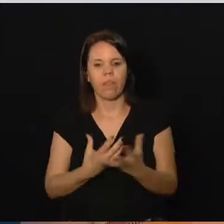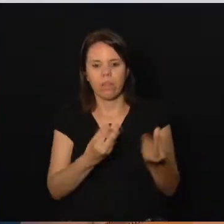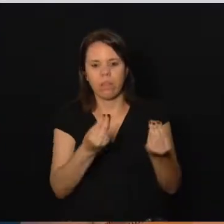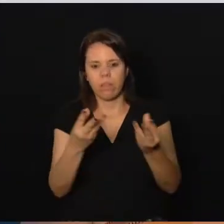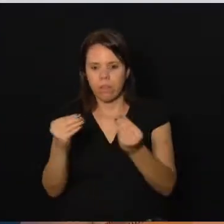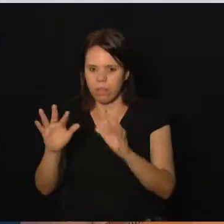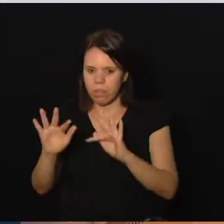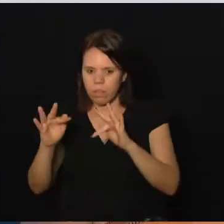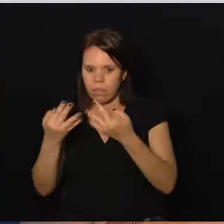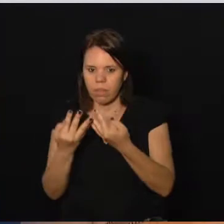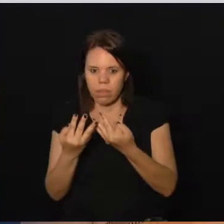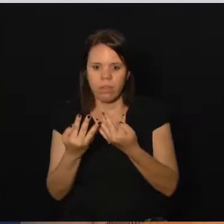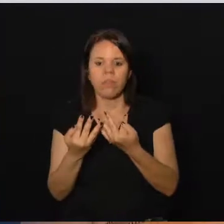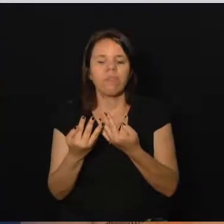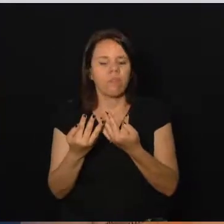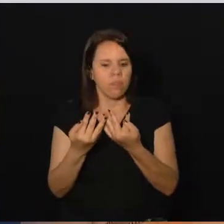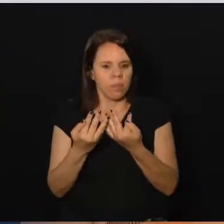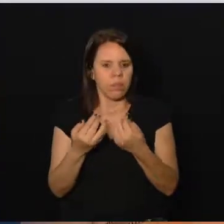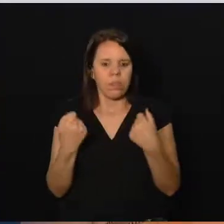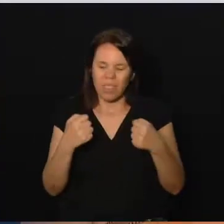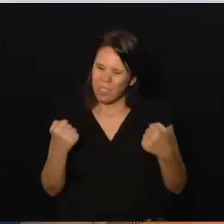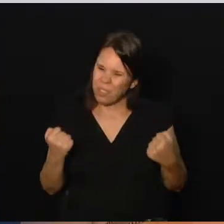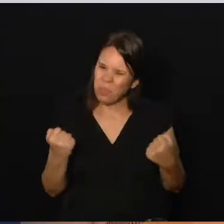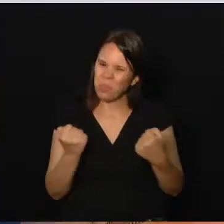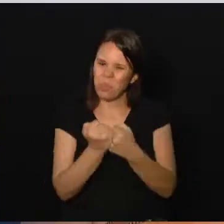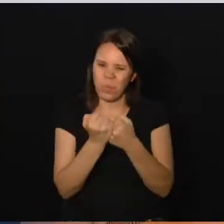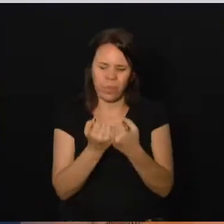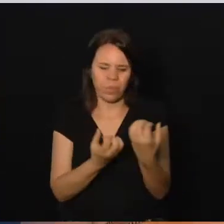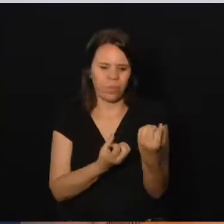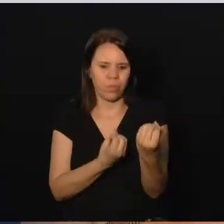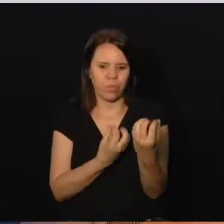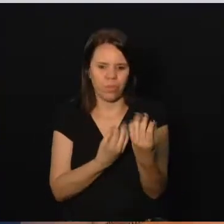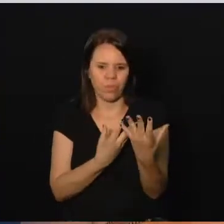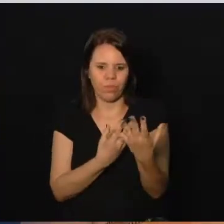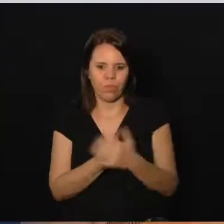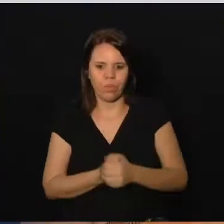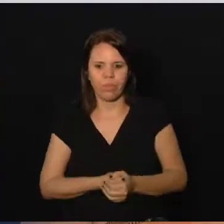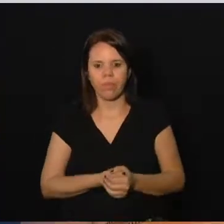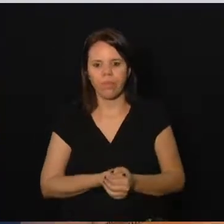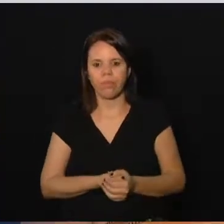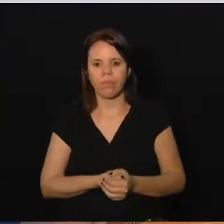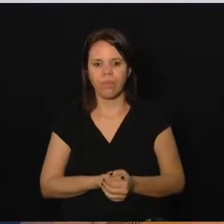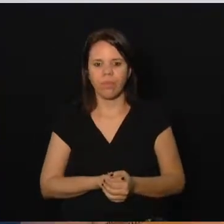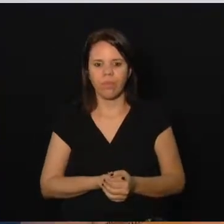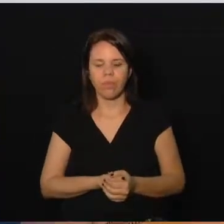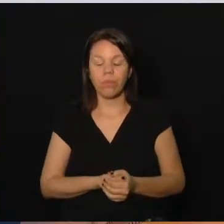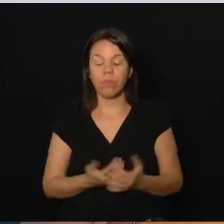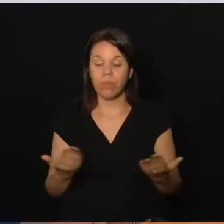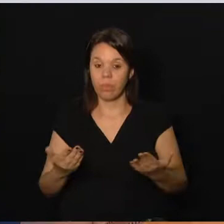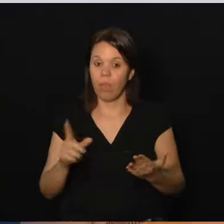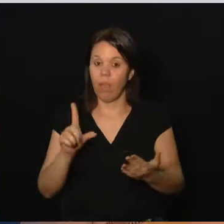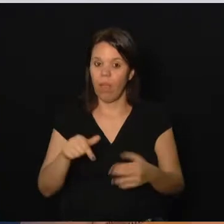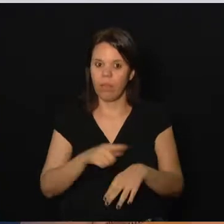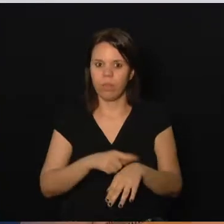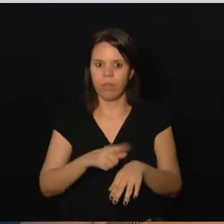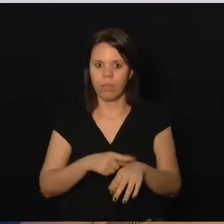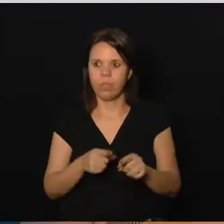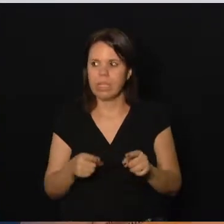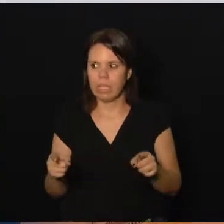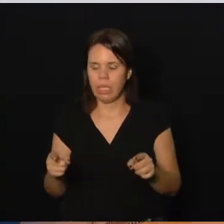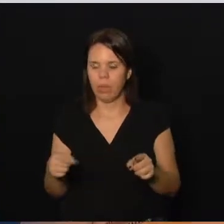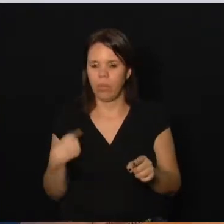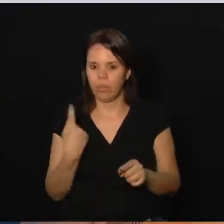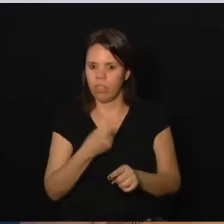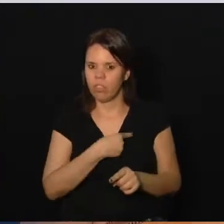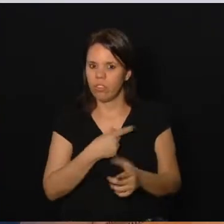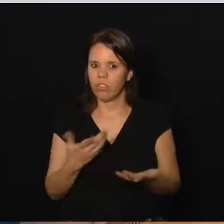estão desamparadas, precisando de informação e amparo. E agora é o tempo. Eu acredito que é um tempo